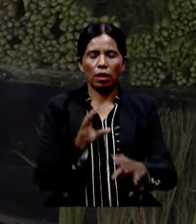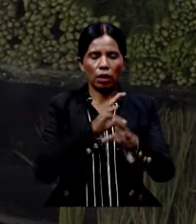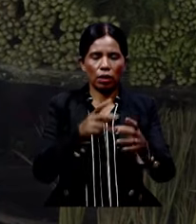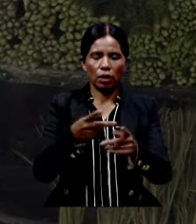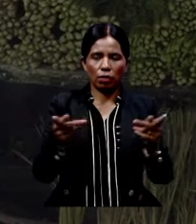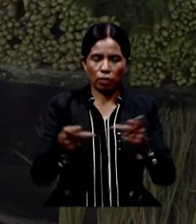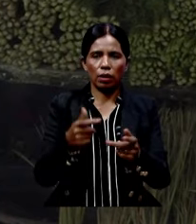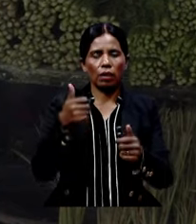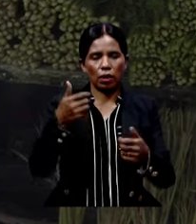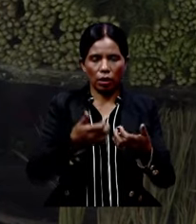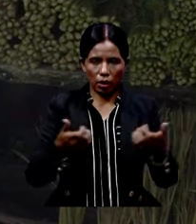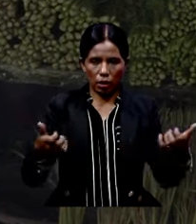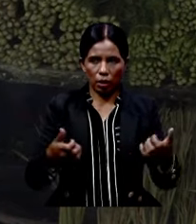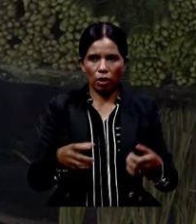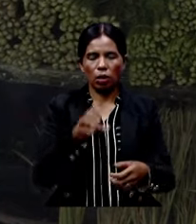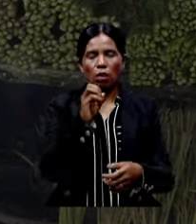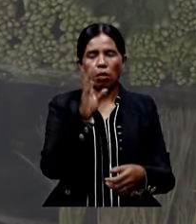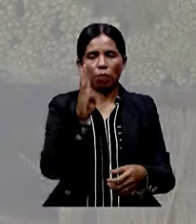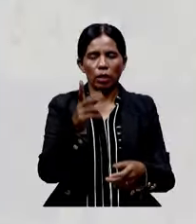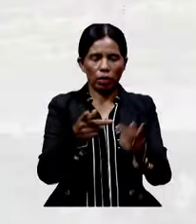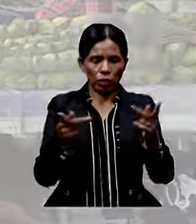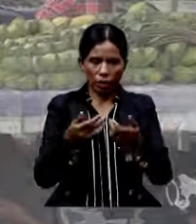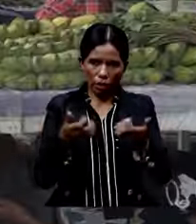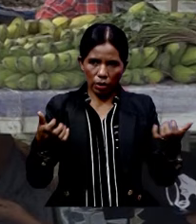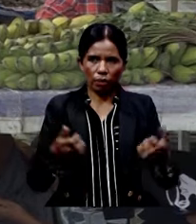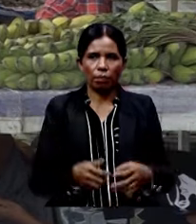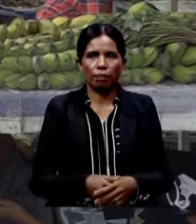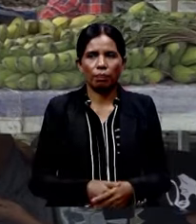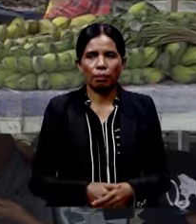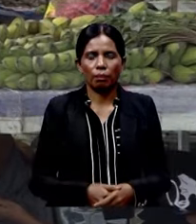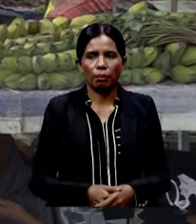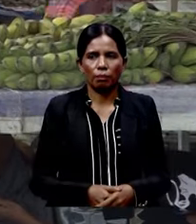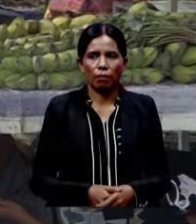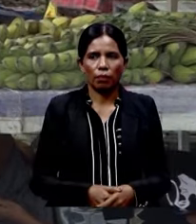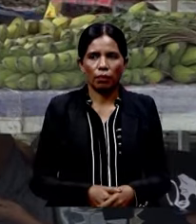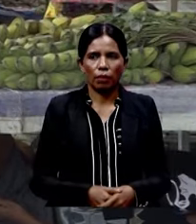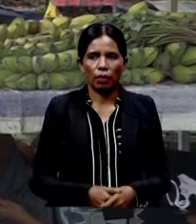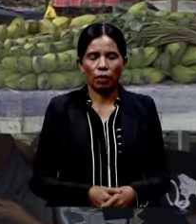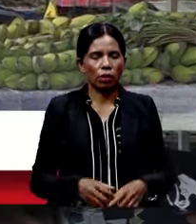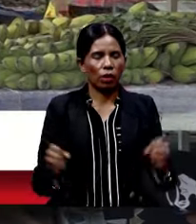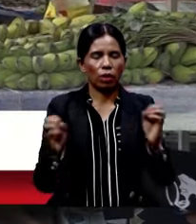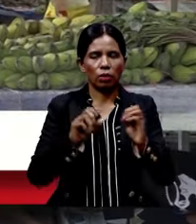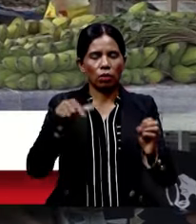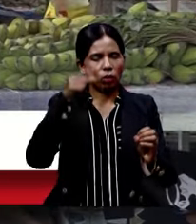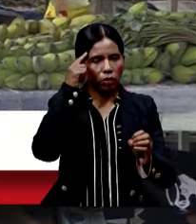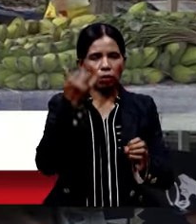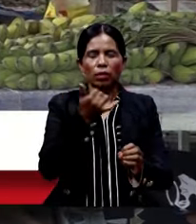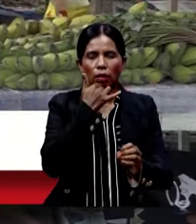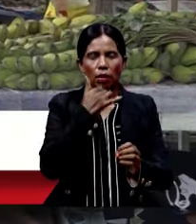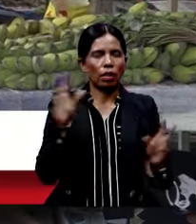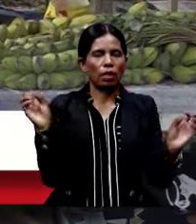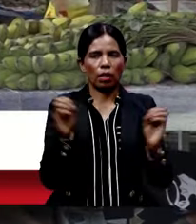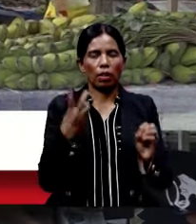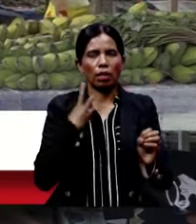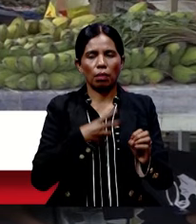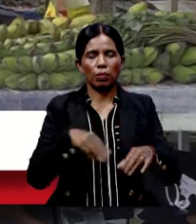ketak obe ne ne ninya fatin ketak Ida nene ne lawas jambe governo maksala lae. Ami ida